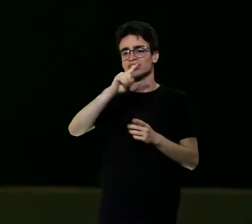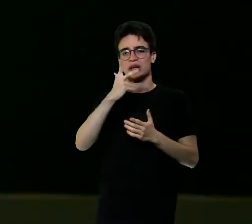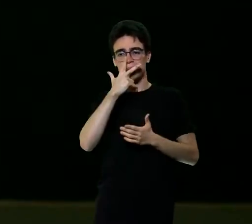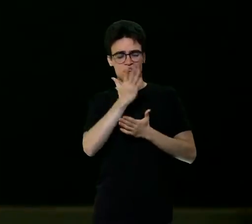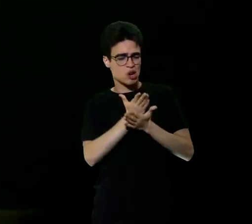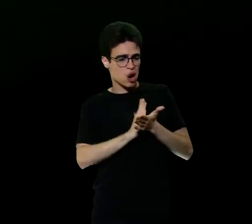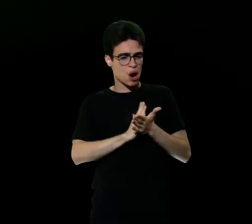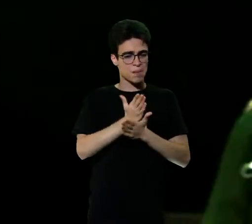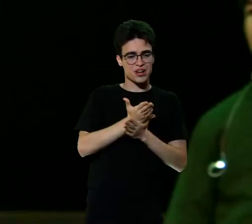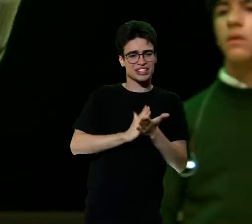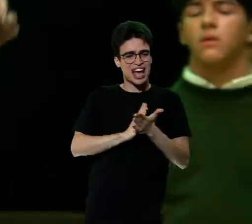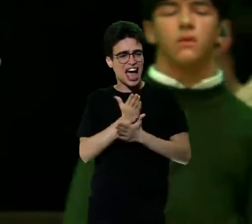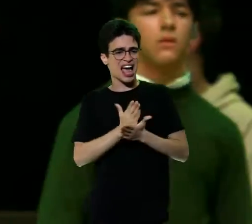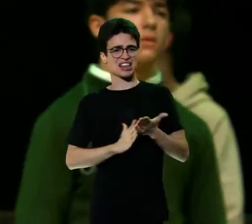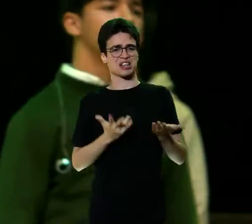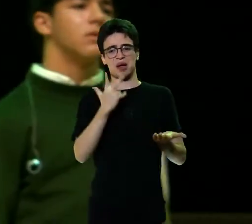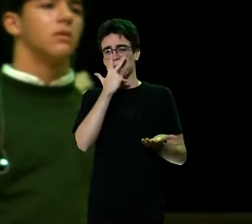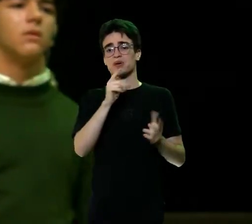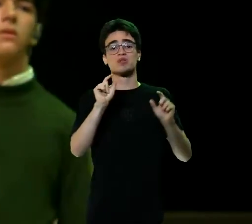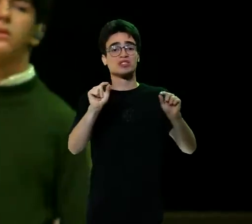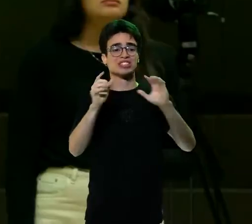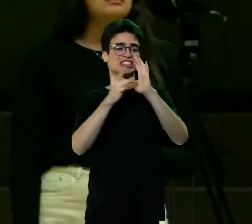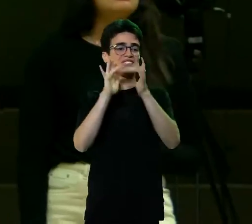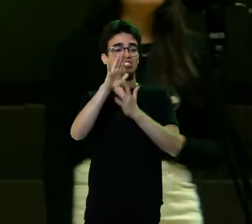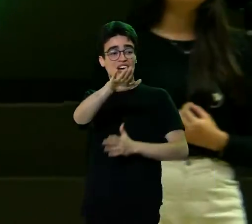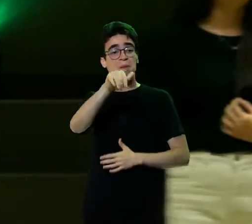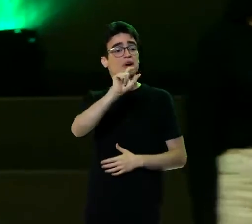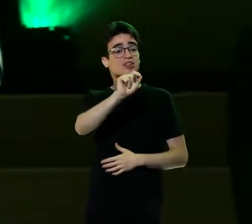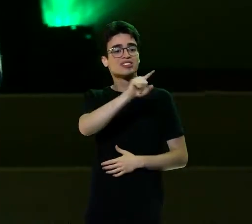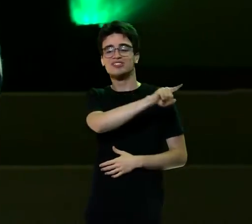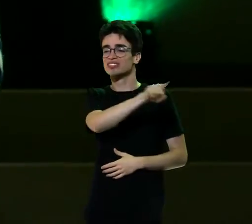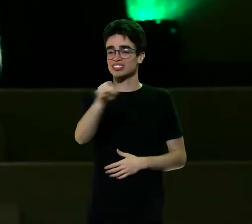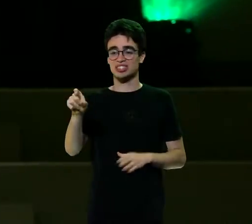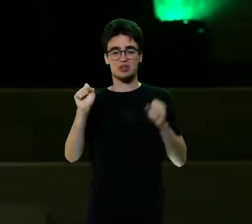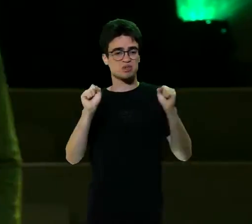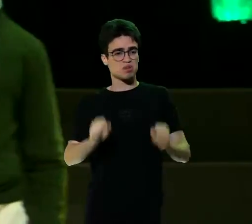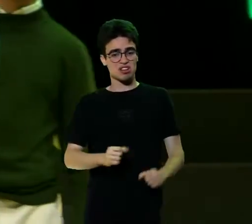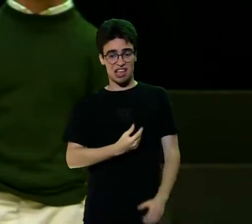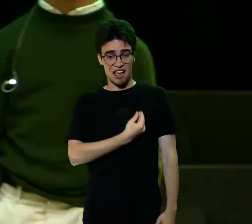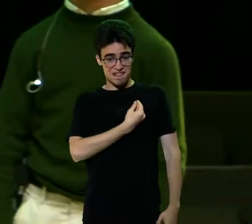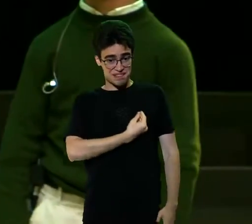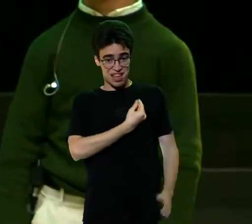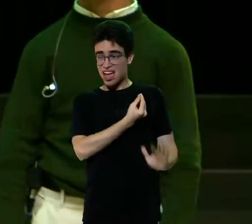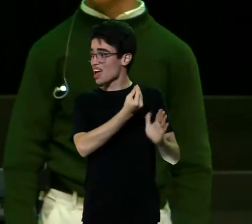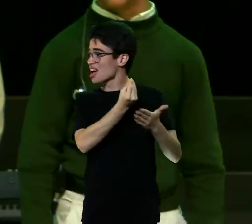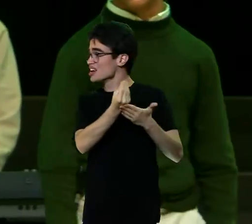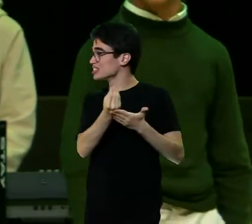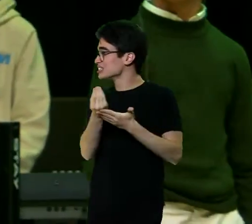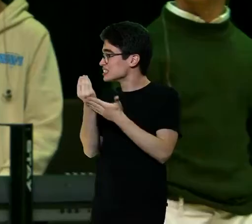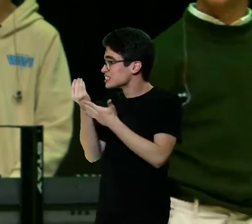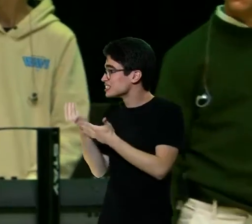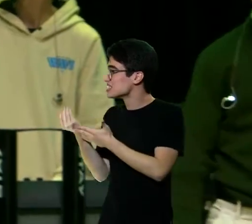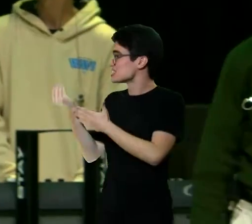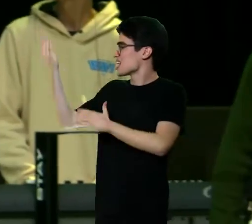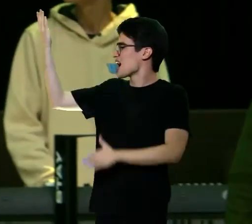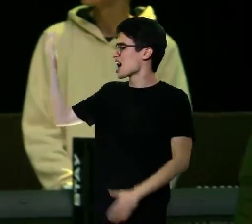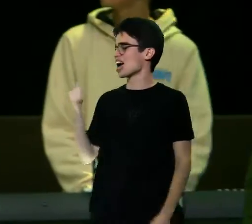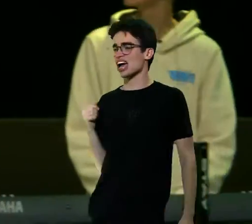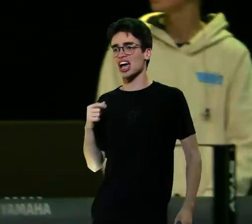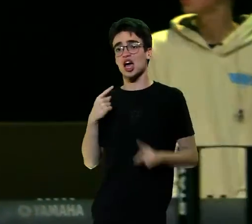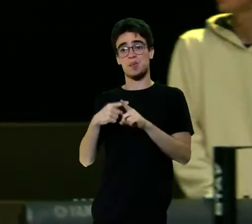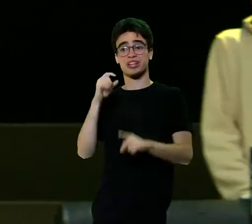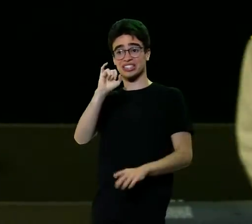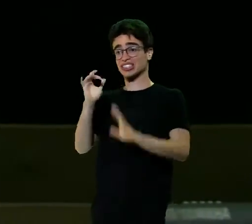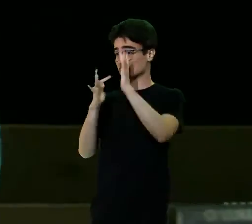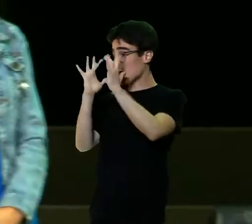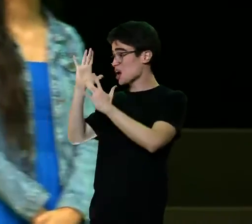Jesus está te chamando para entregar a sua vida nas mãos de Jesus agora. Quem crer no Filho